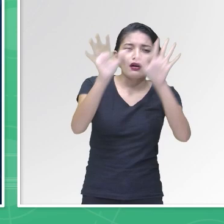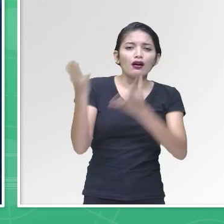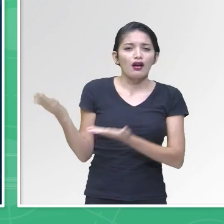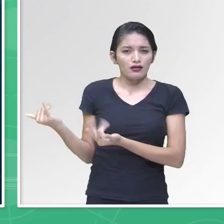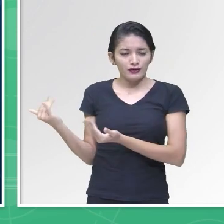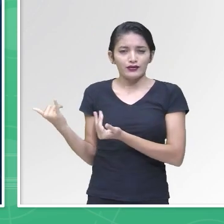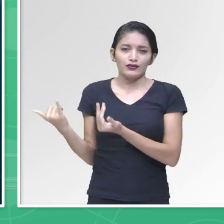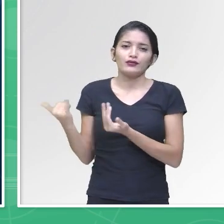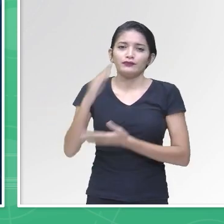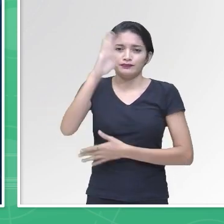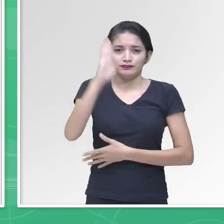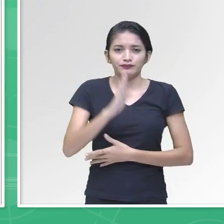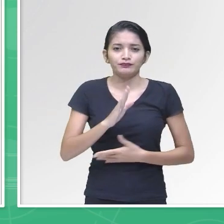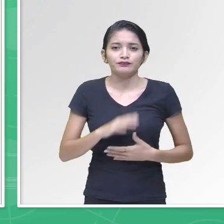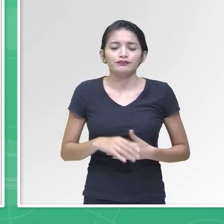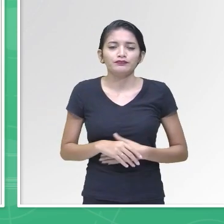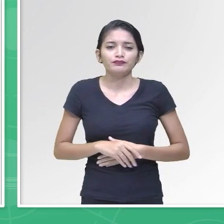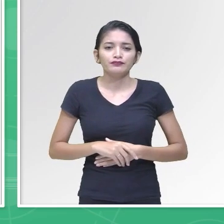brasileira.